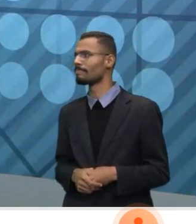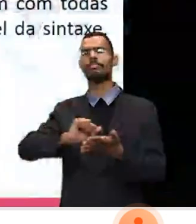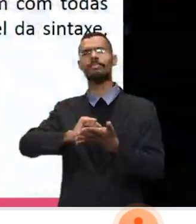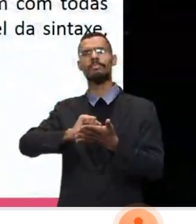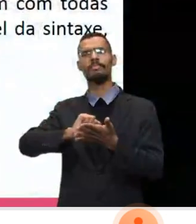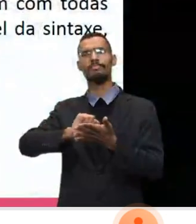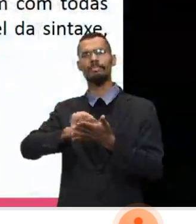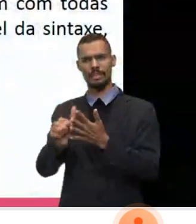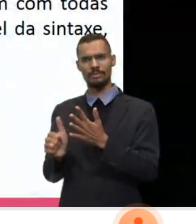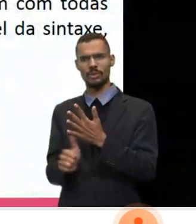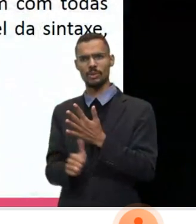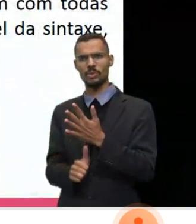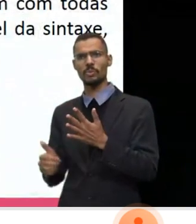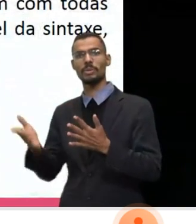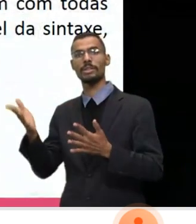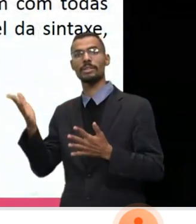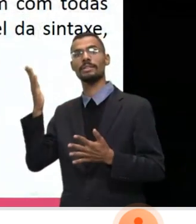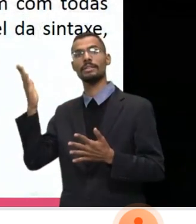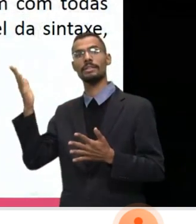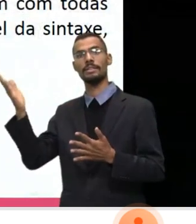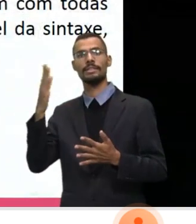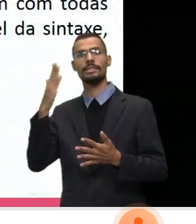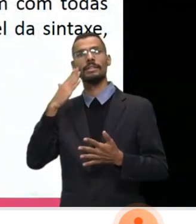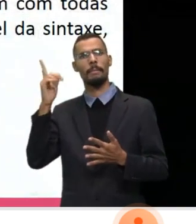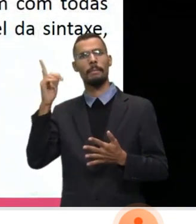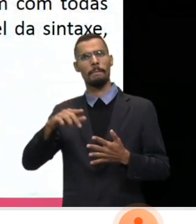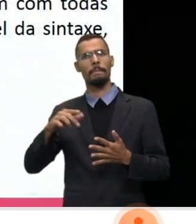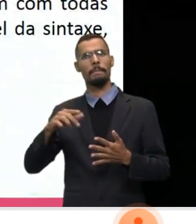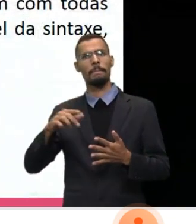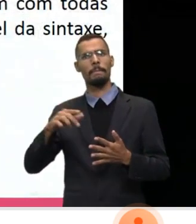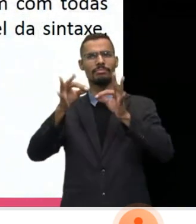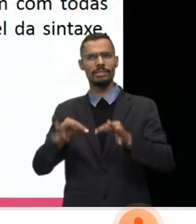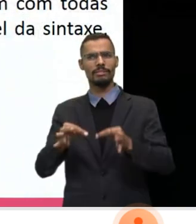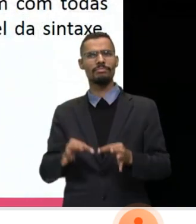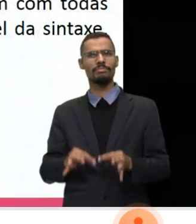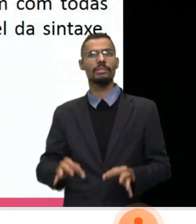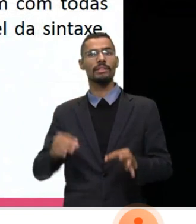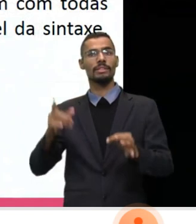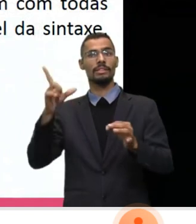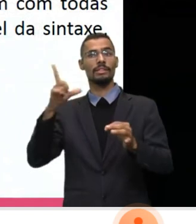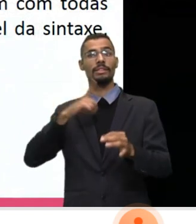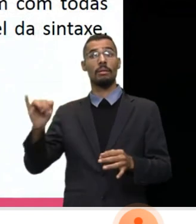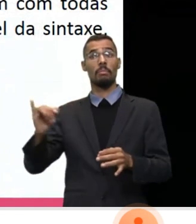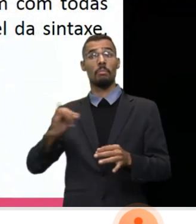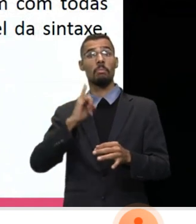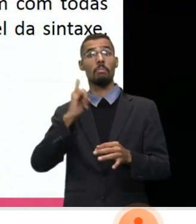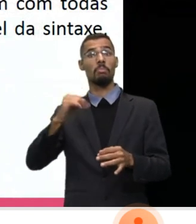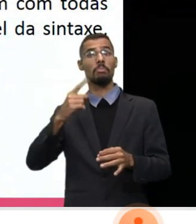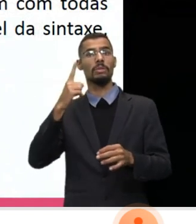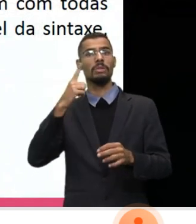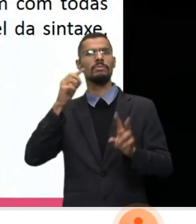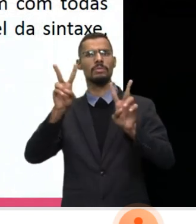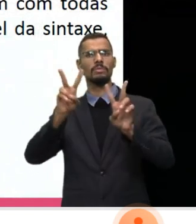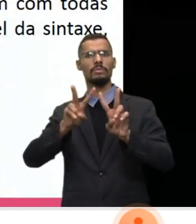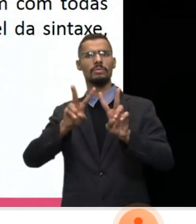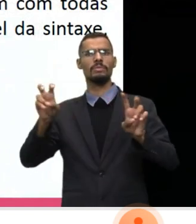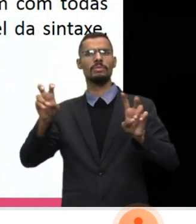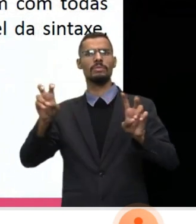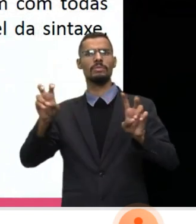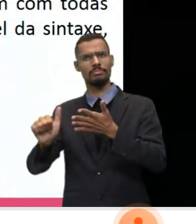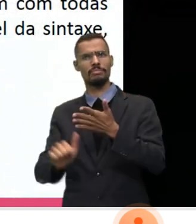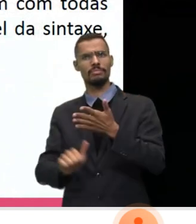quadro, sobre a sua estrutura sintática, é oportuno também resgatar o papel dos classificadores na